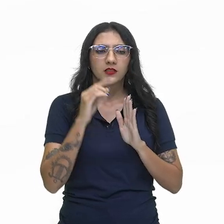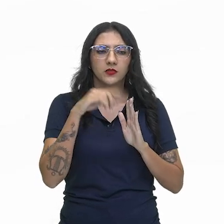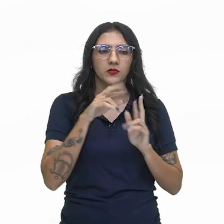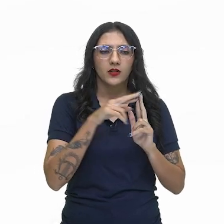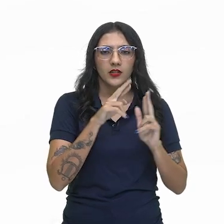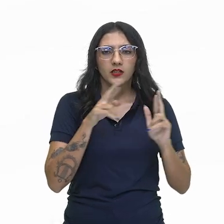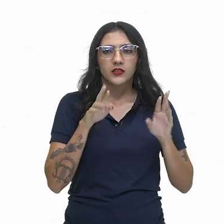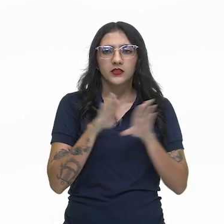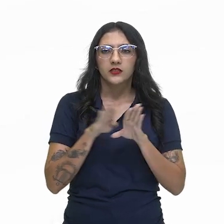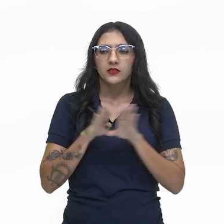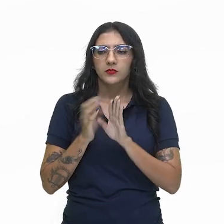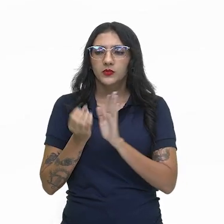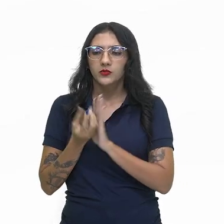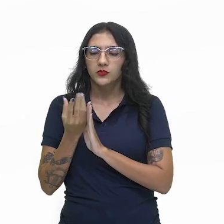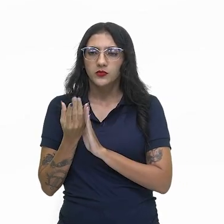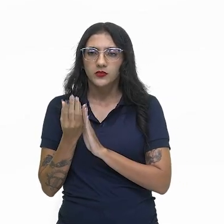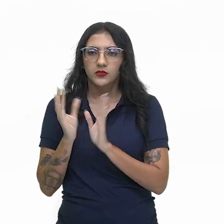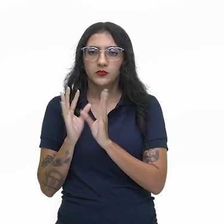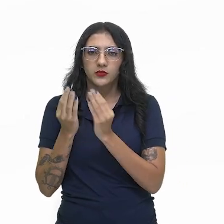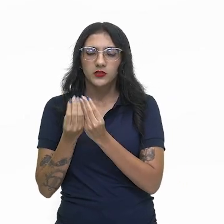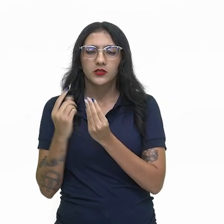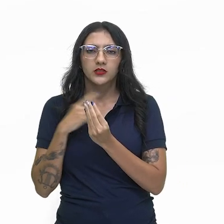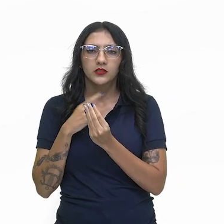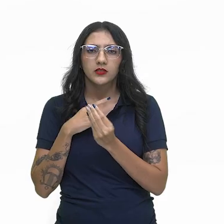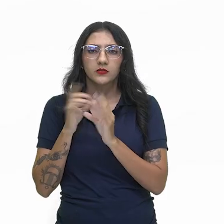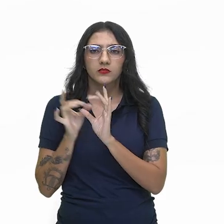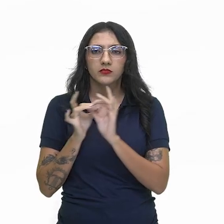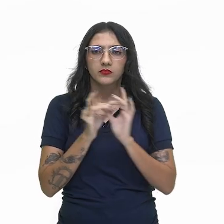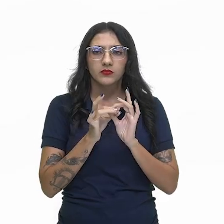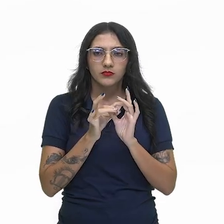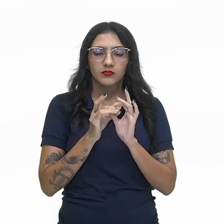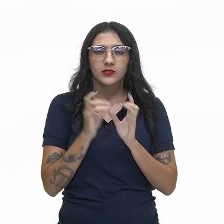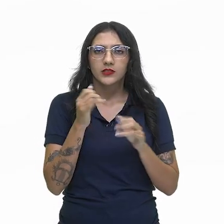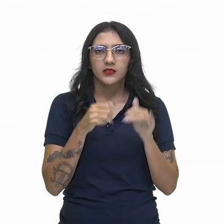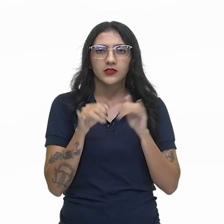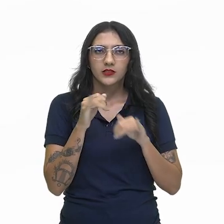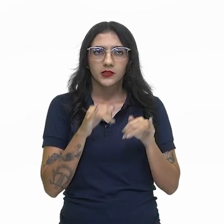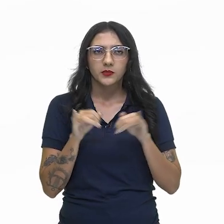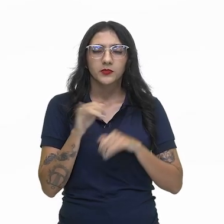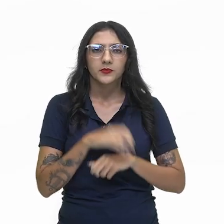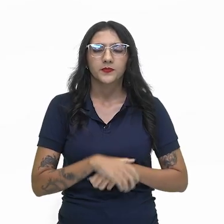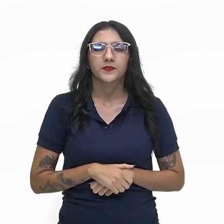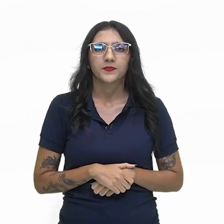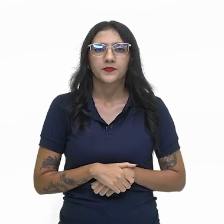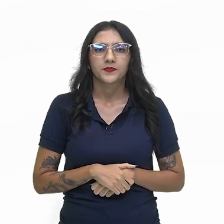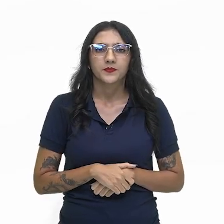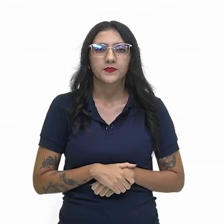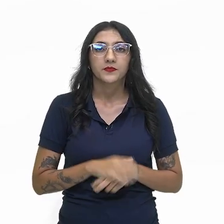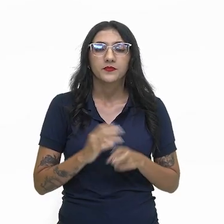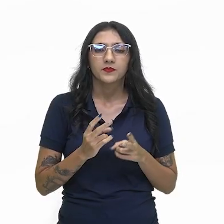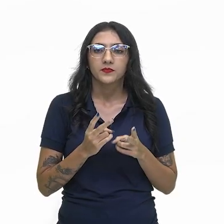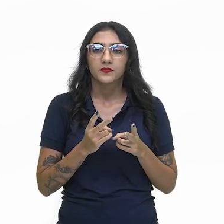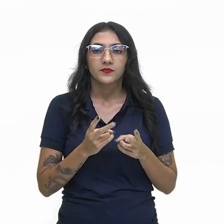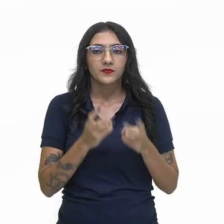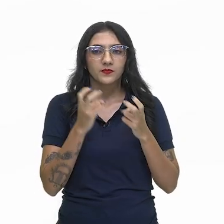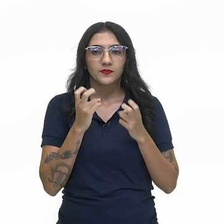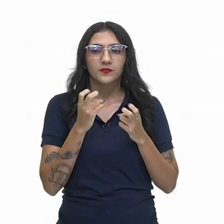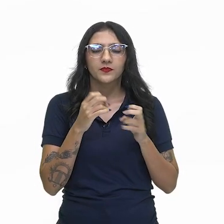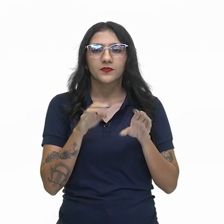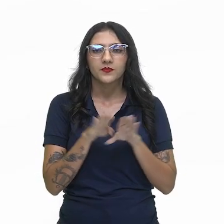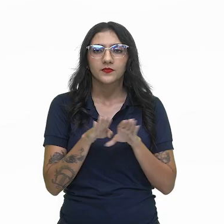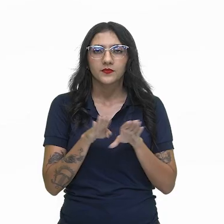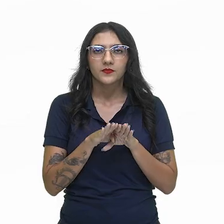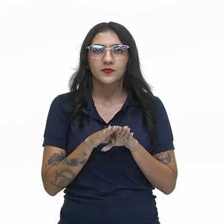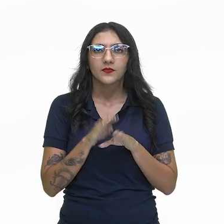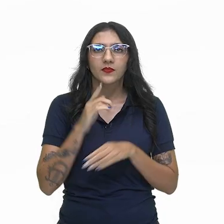nos produtos, eu tenho compostos químicos, né? E observe aí que